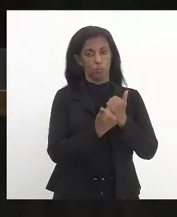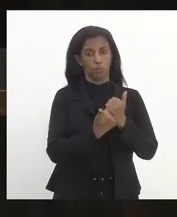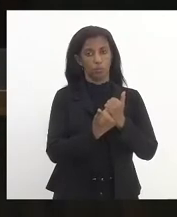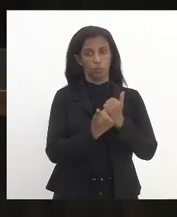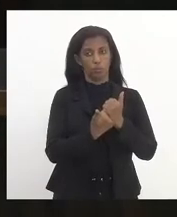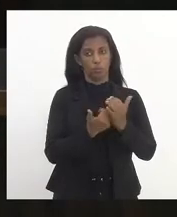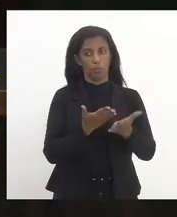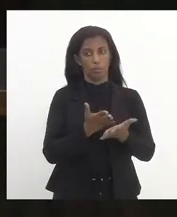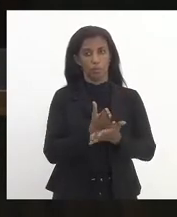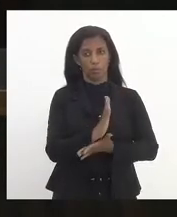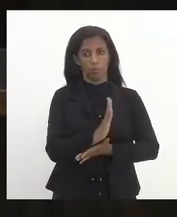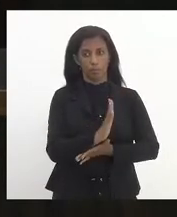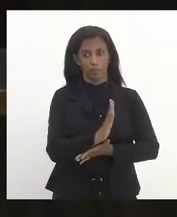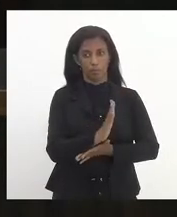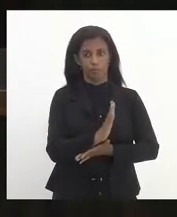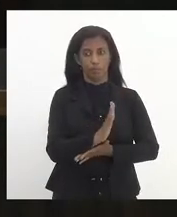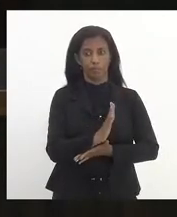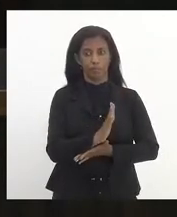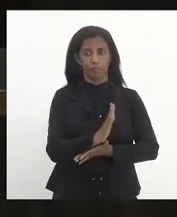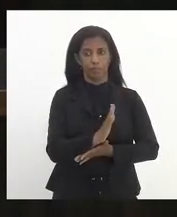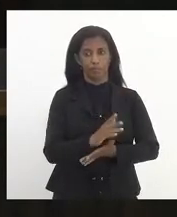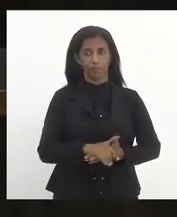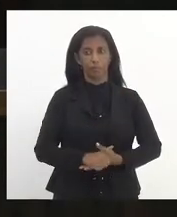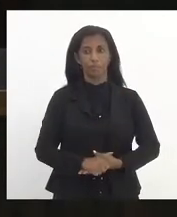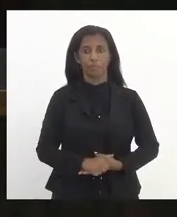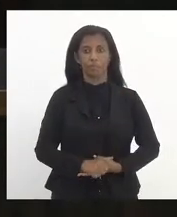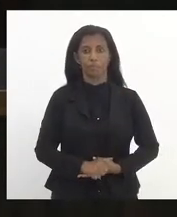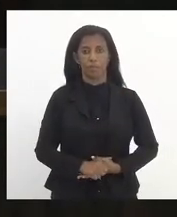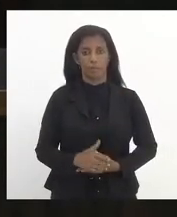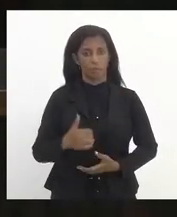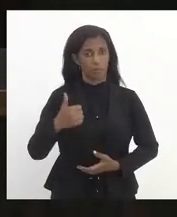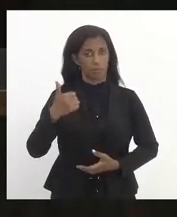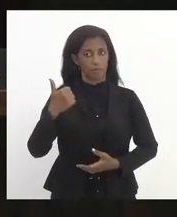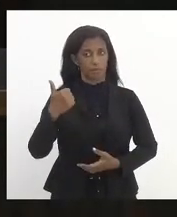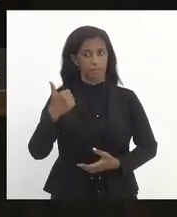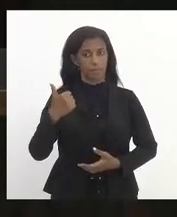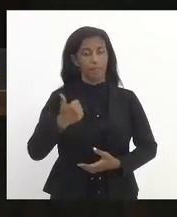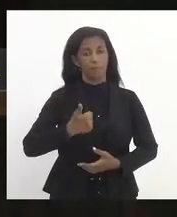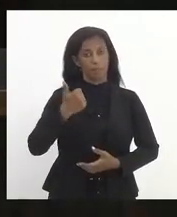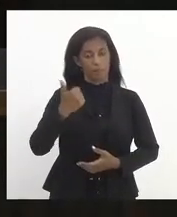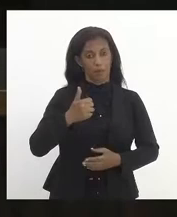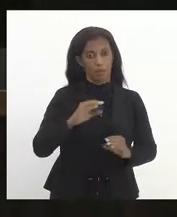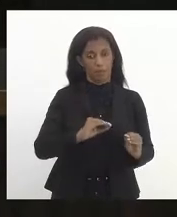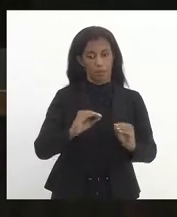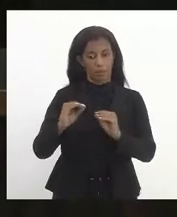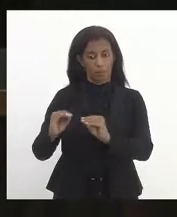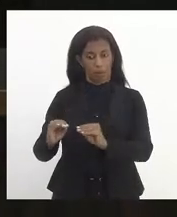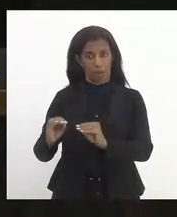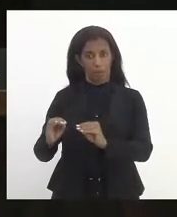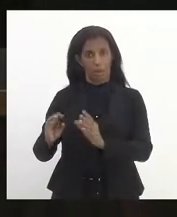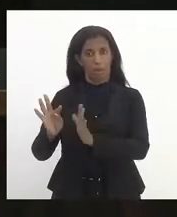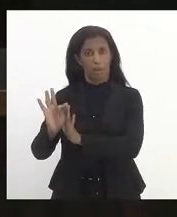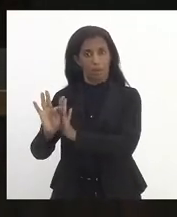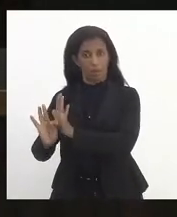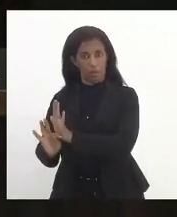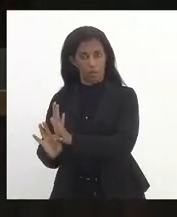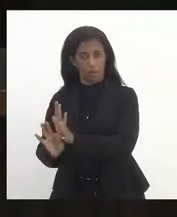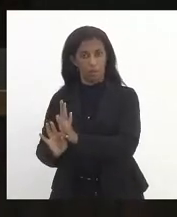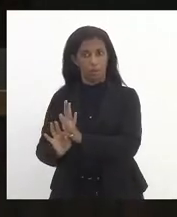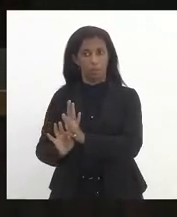estão, aprovado em primeira, vai à redação do vencido para a segunda discussão, sem